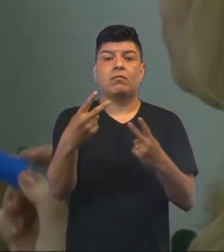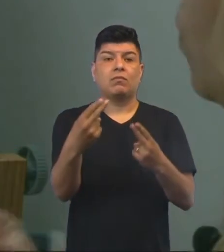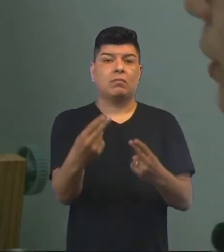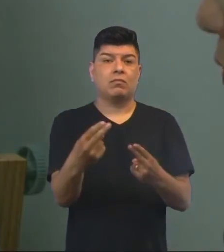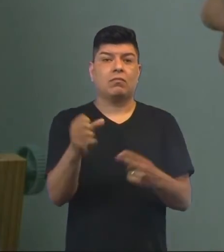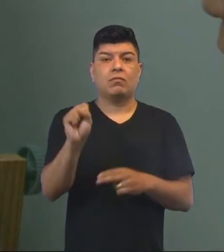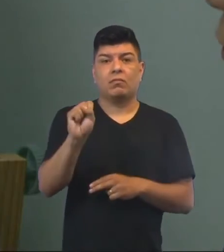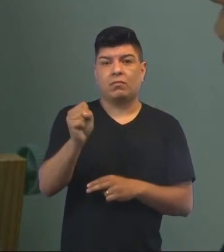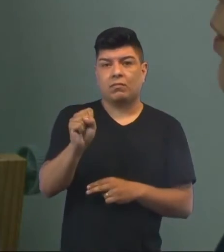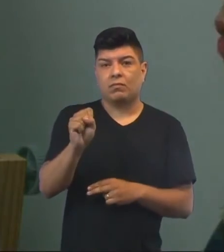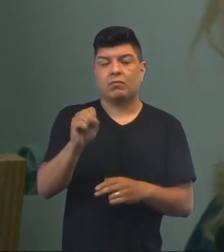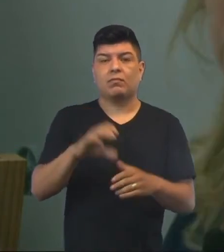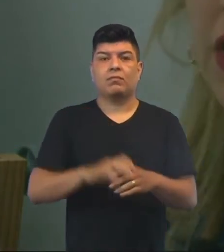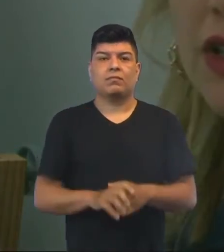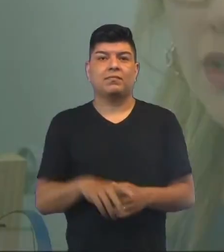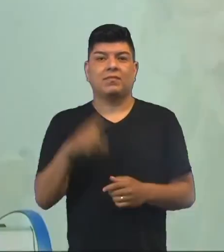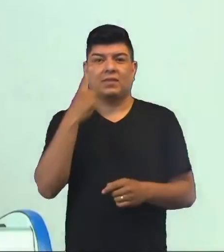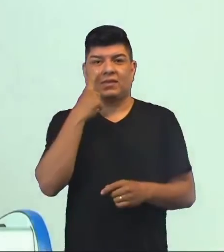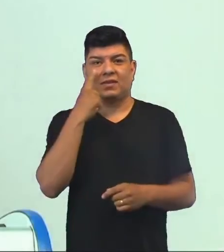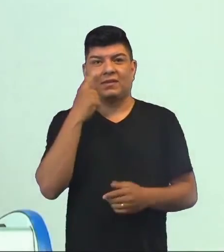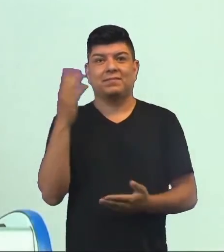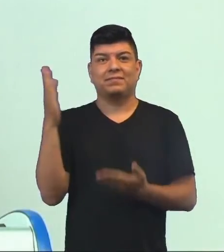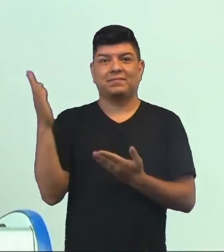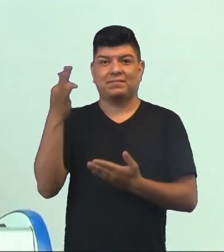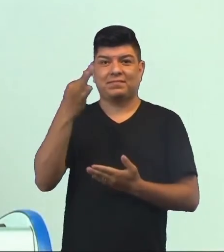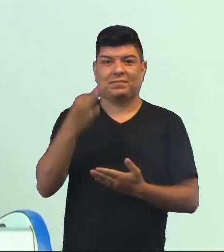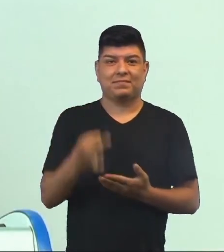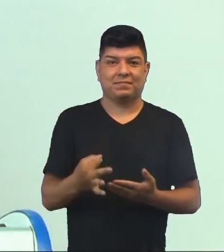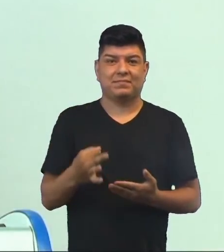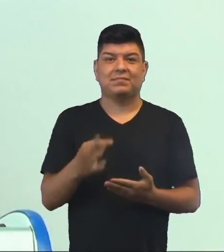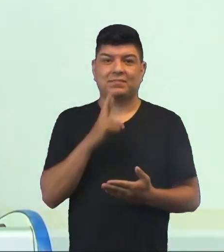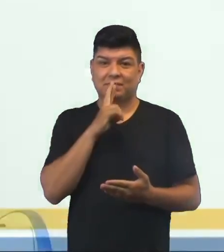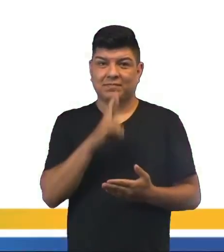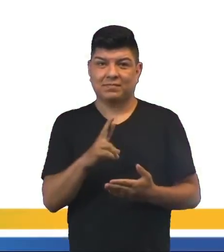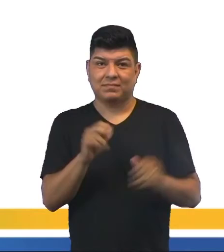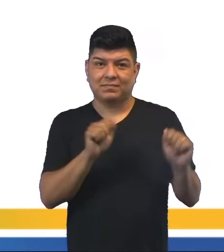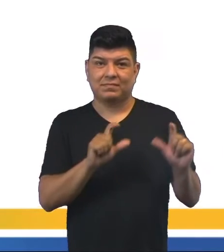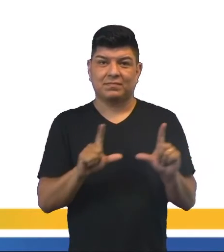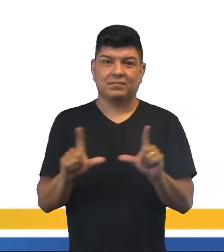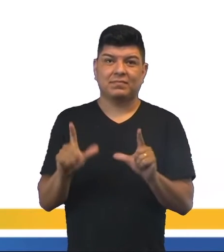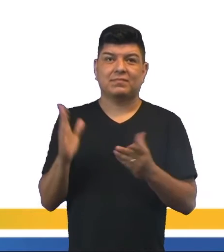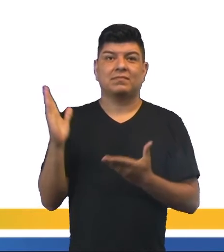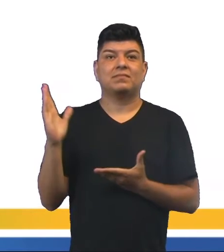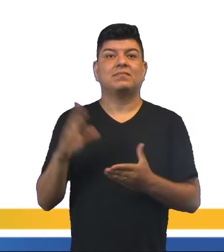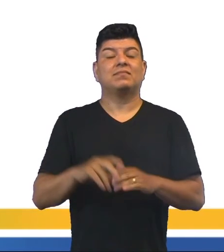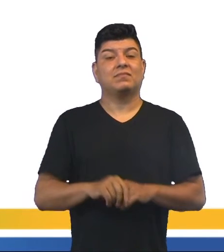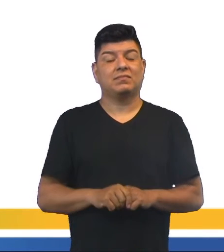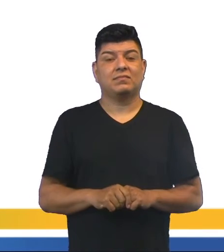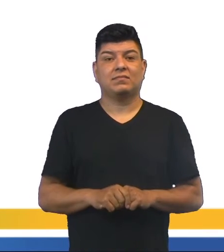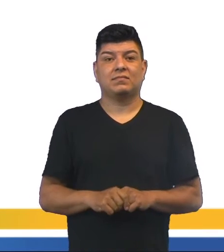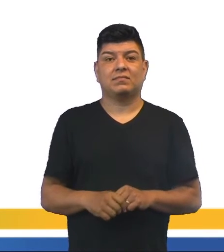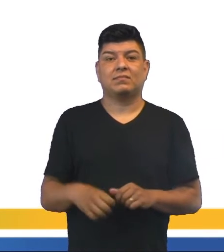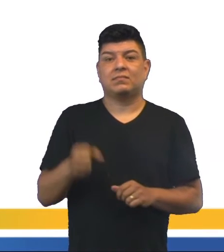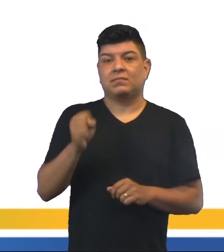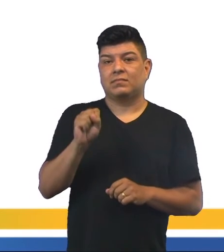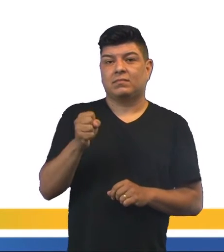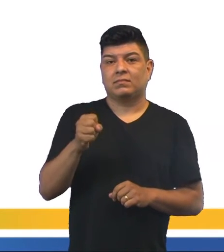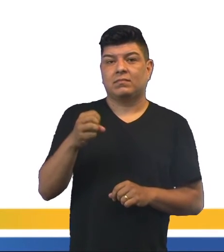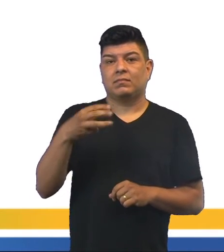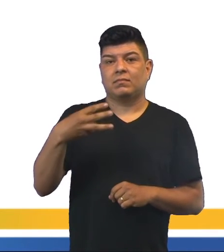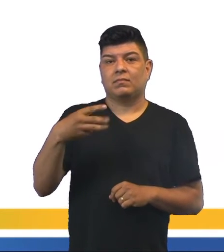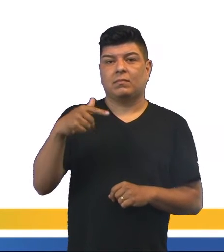com oito vamos conferir ver se deu esse mesmo resultado na telinha em